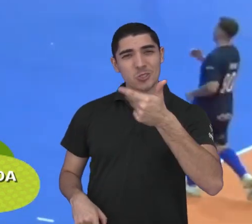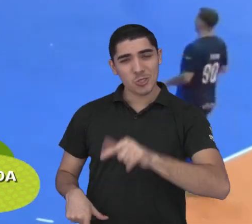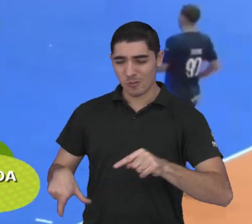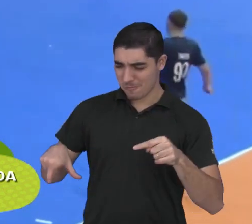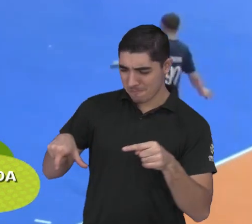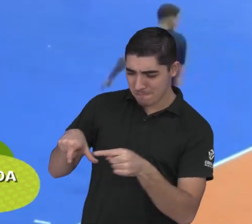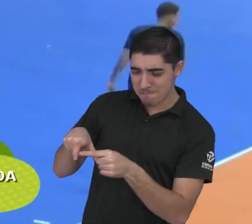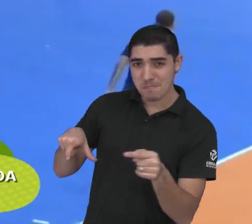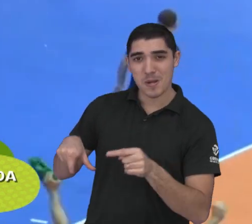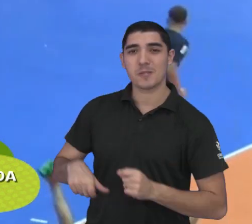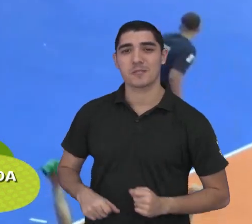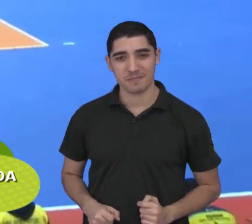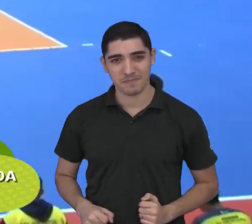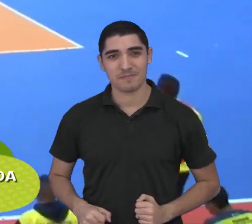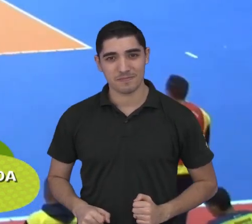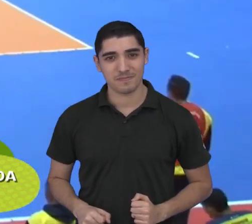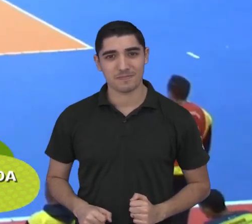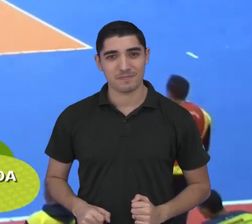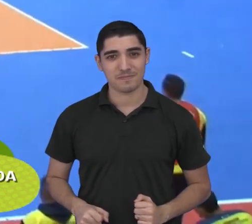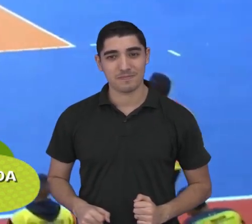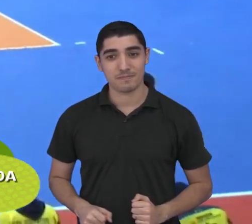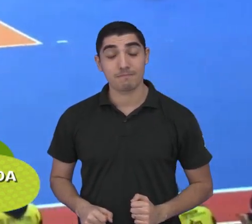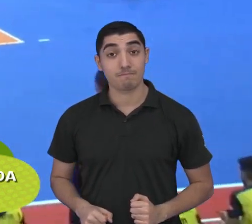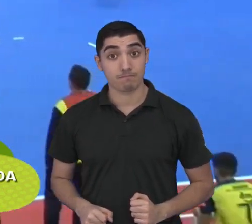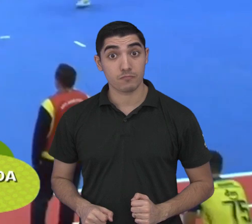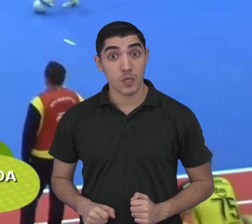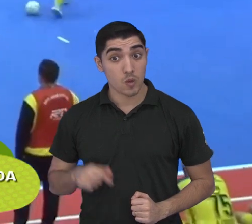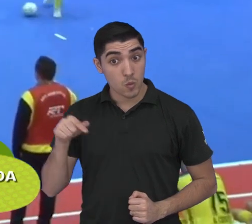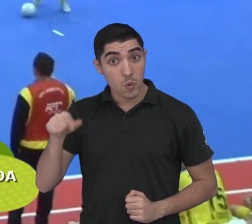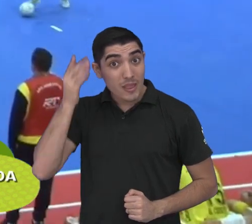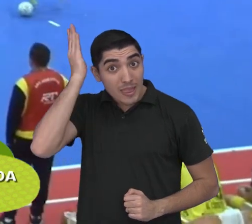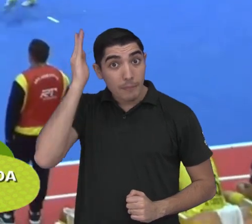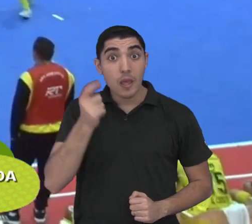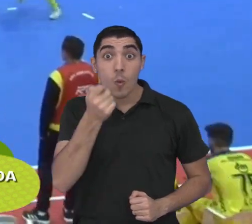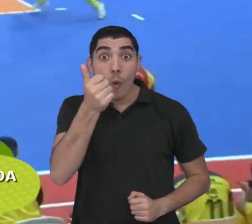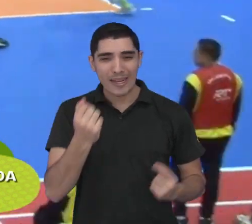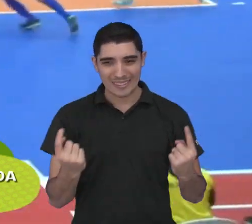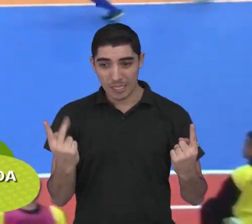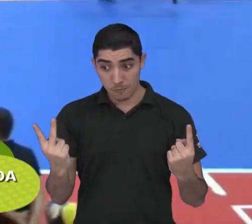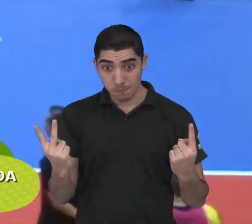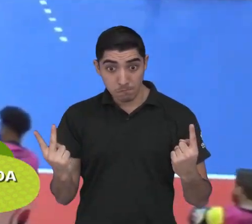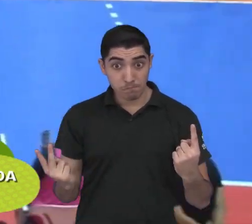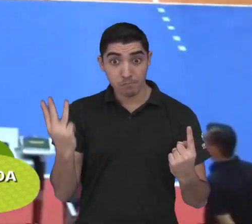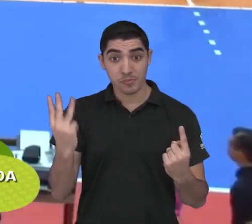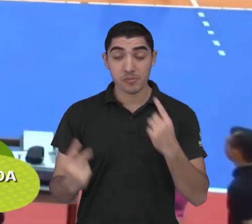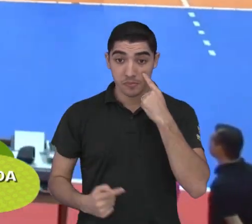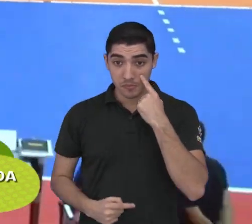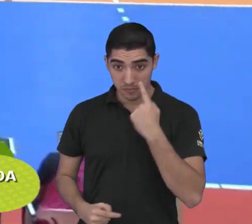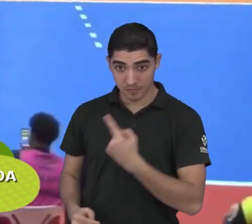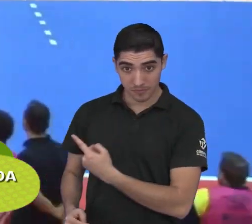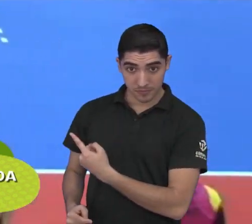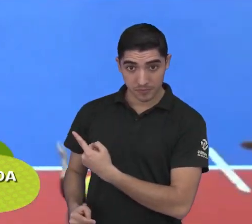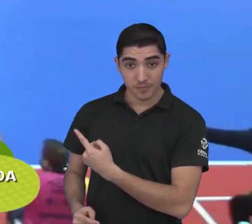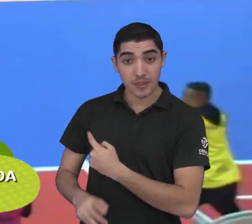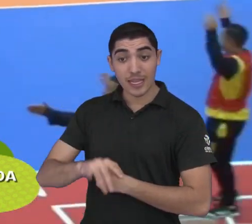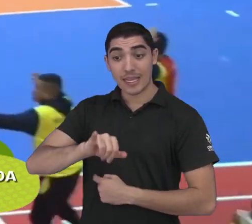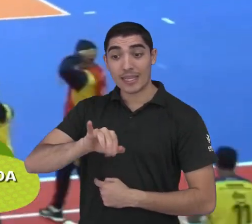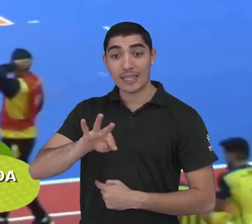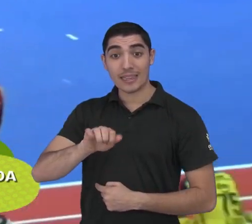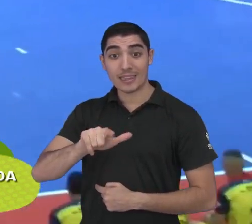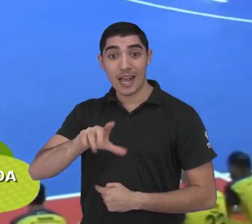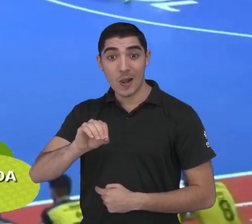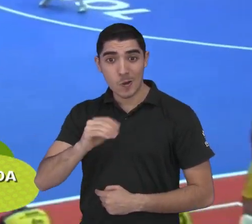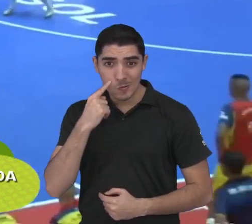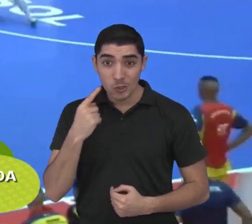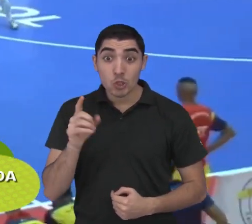para a sorte do Taubaté. O burrão das quadras poderia ter feito o terceiro nessa outra roubada de bola. Ítalo, sozinho, na cara